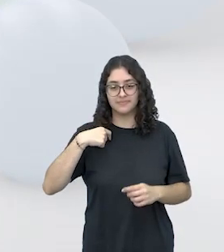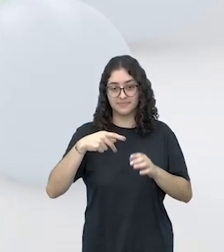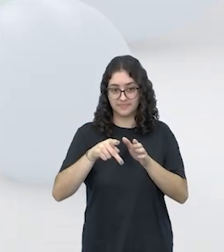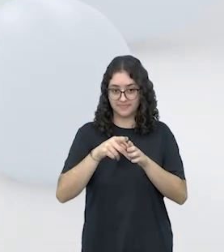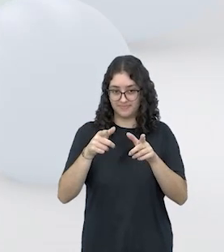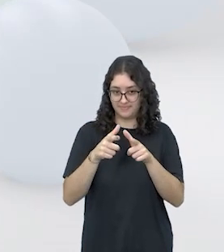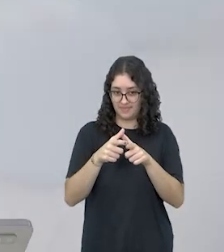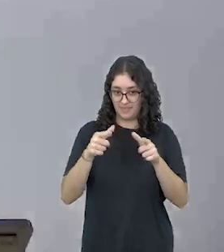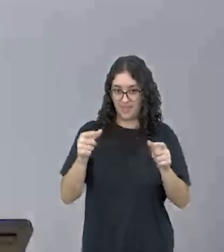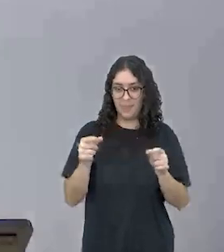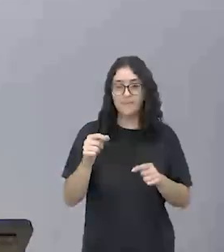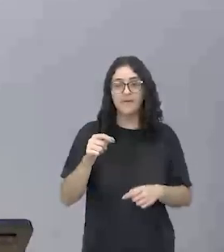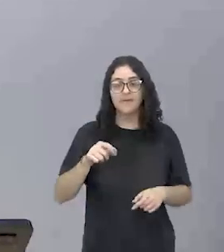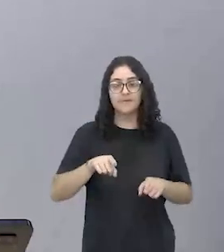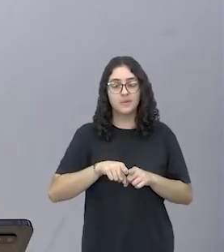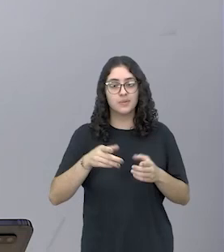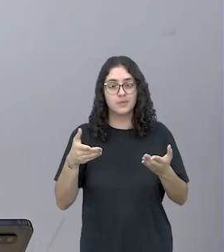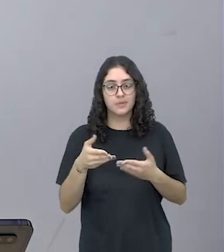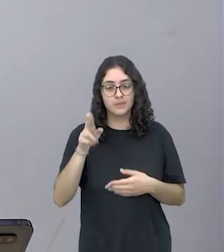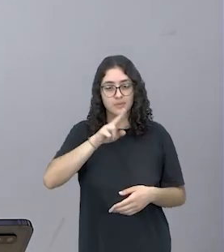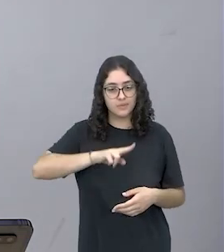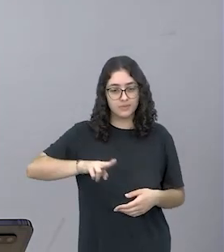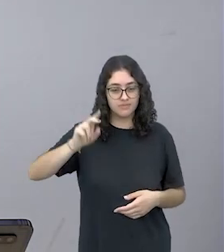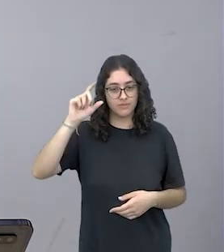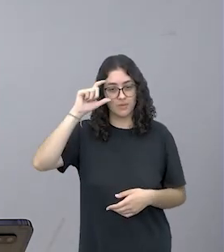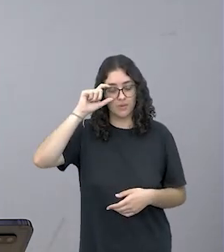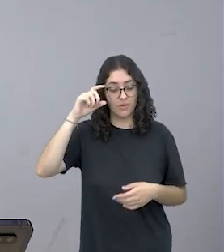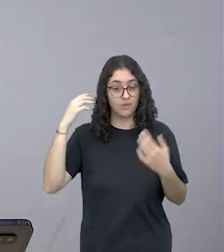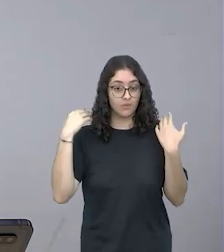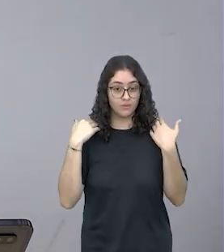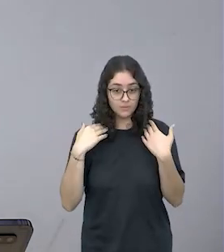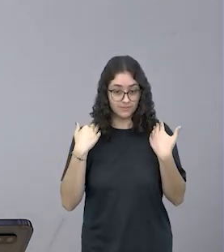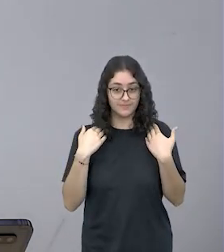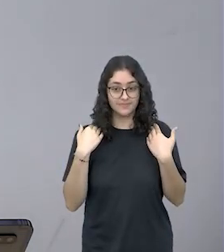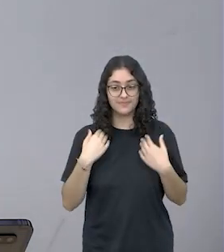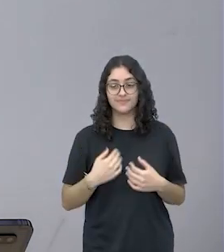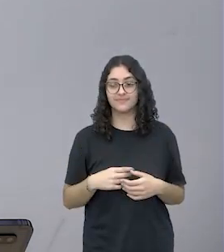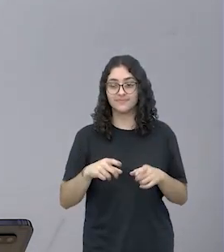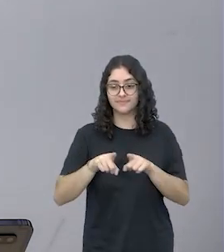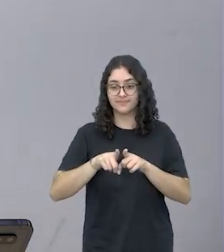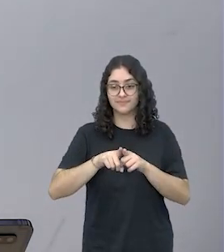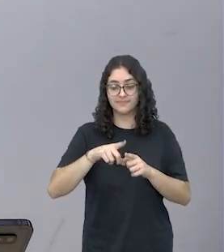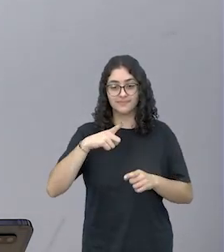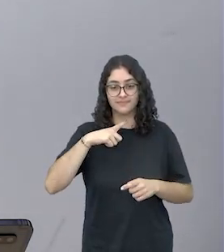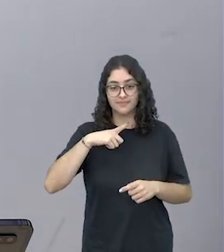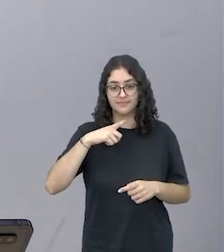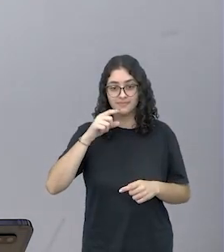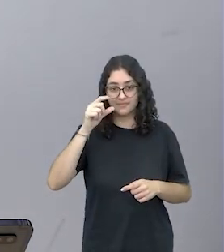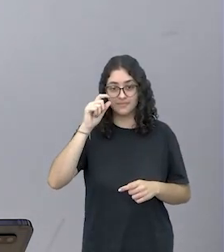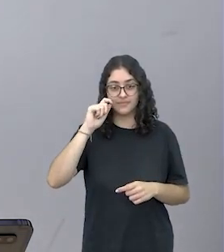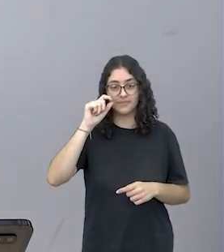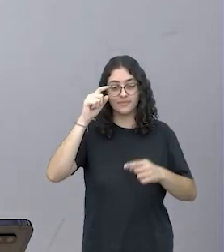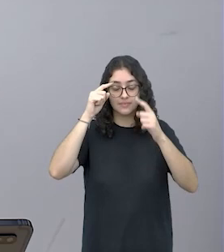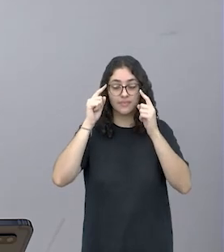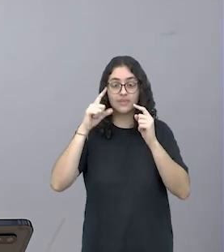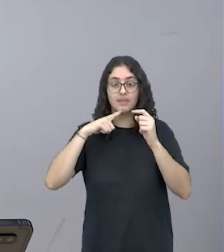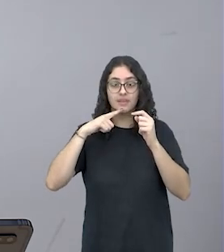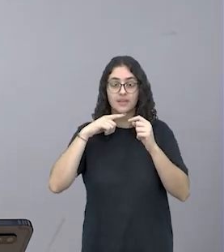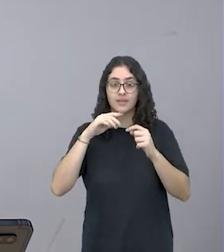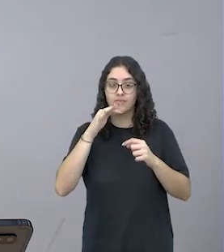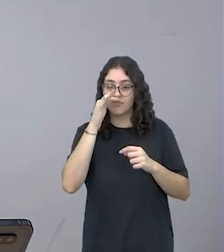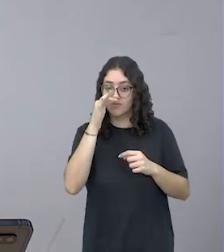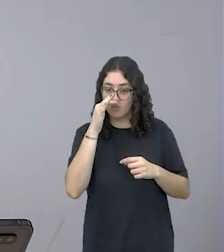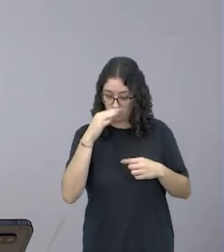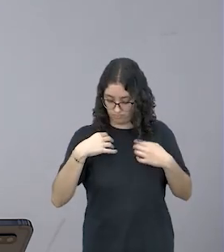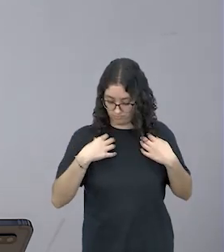oriental. Hoje estou usando óculos, meu cabelo na altura do ombro, estou usando uma blusa preta com detalhes de